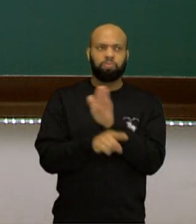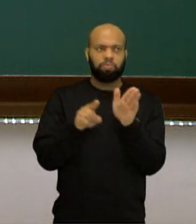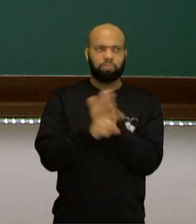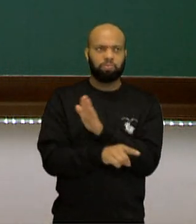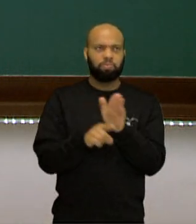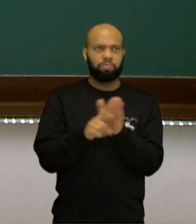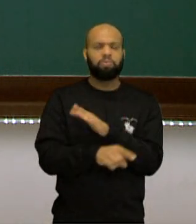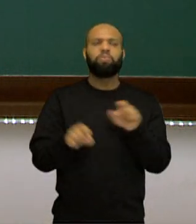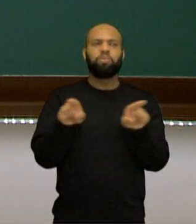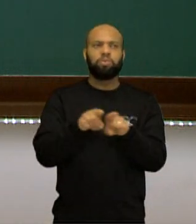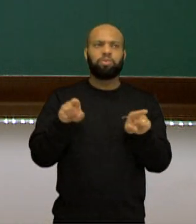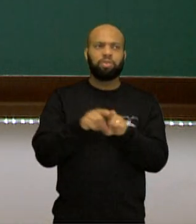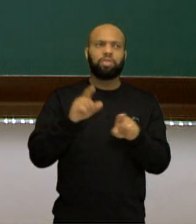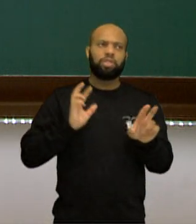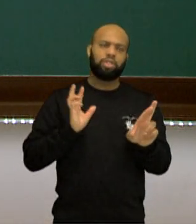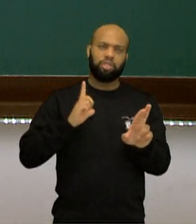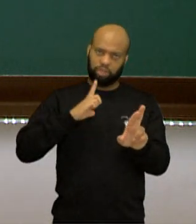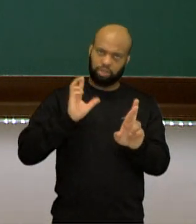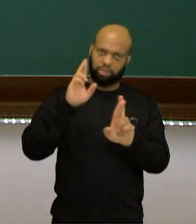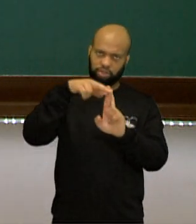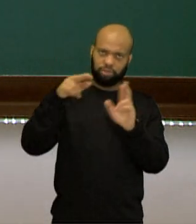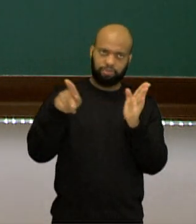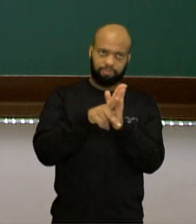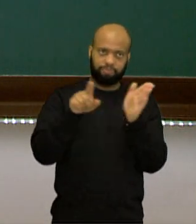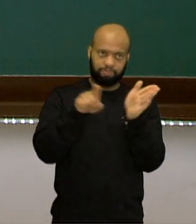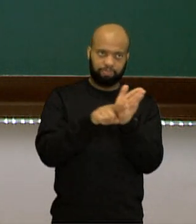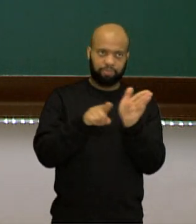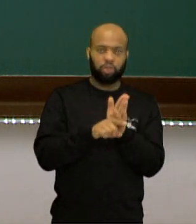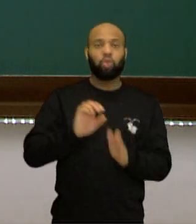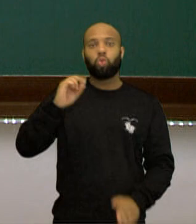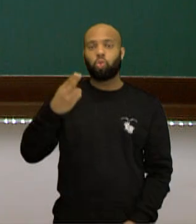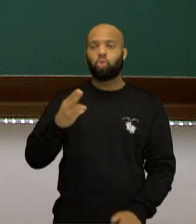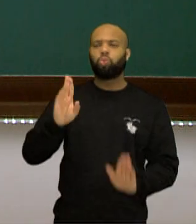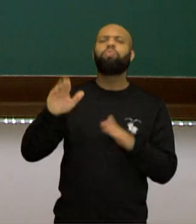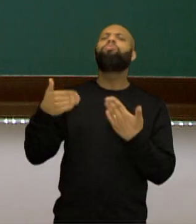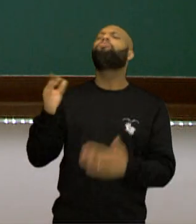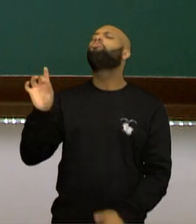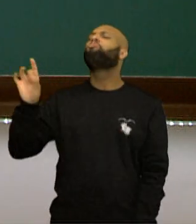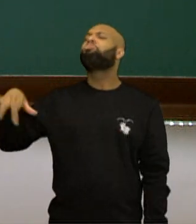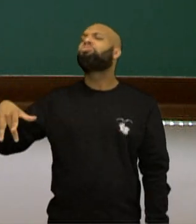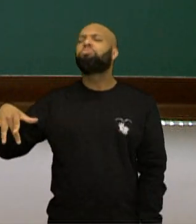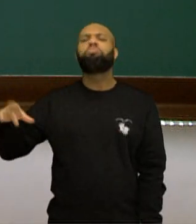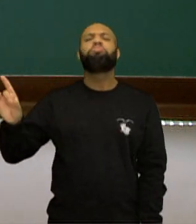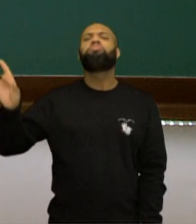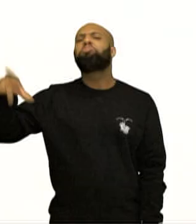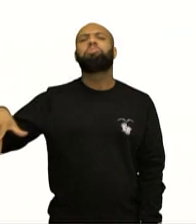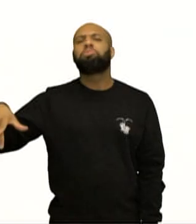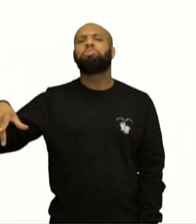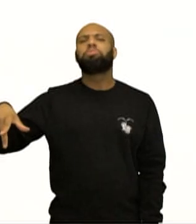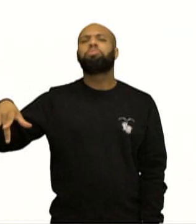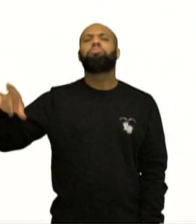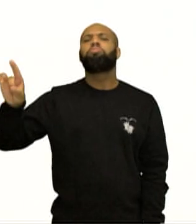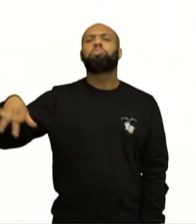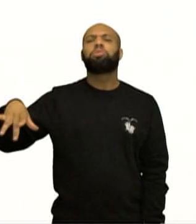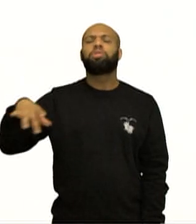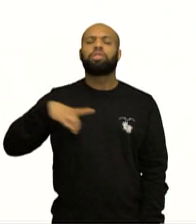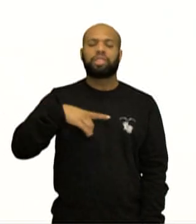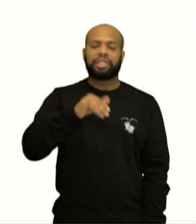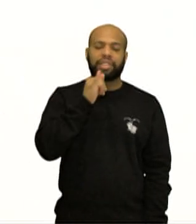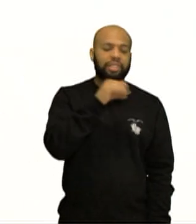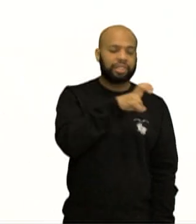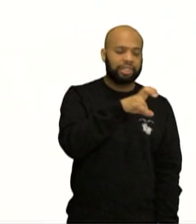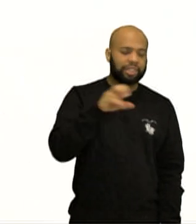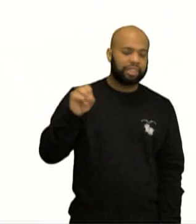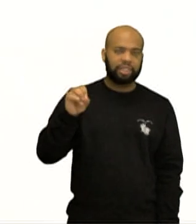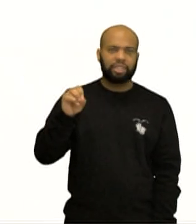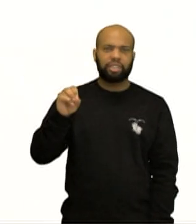uma outra pergunta que também vai nos remeter à subtração. Ou quanto sobra? Tenho, sei lá, uns R$500,